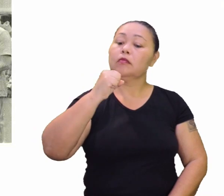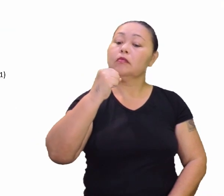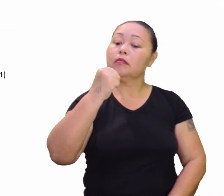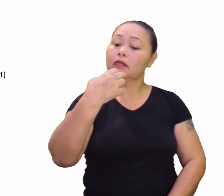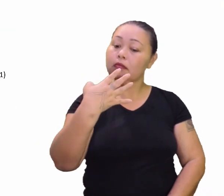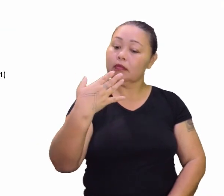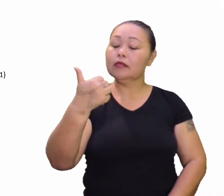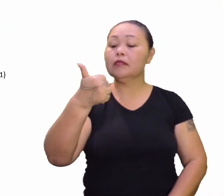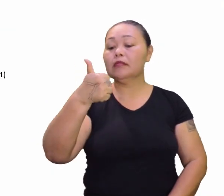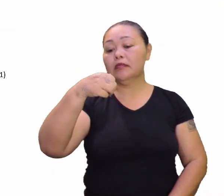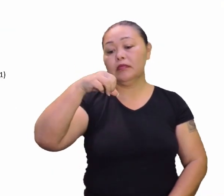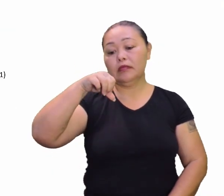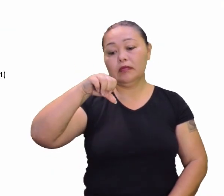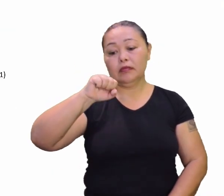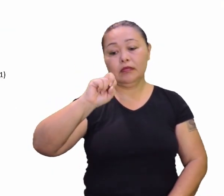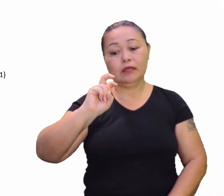85.